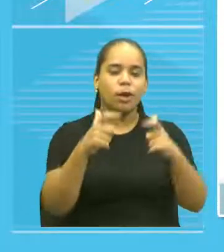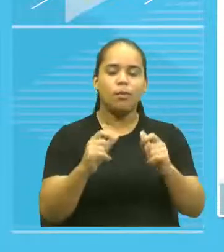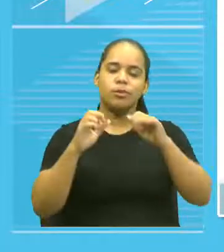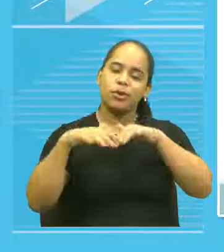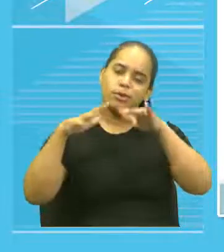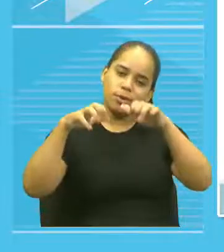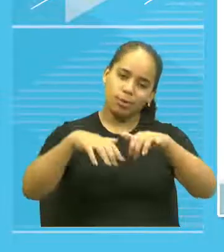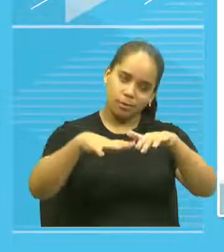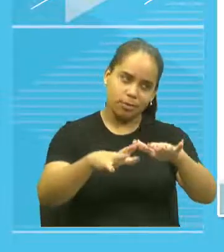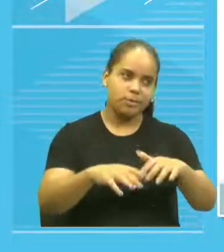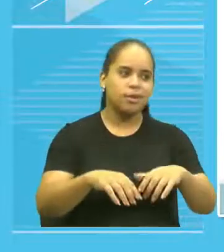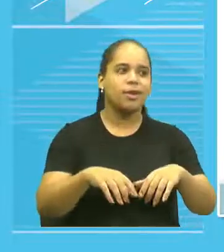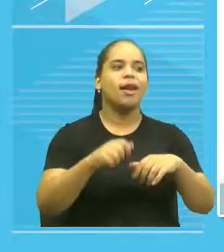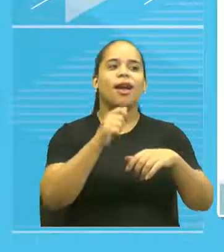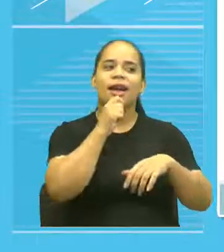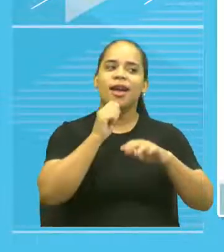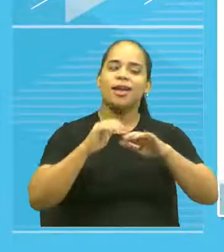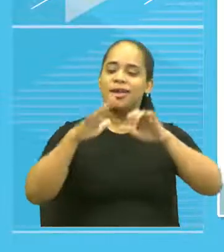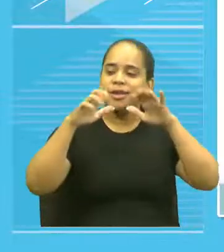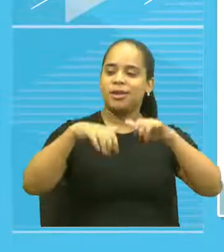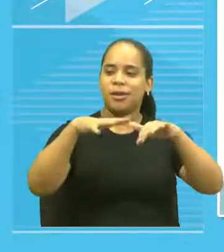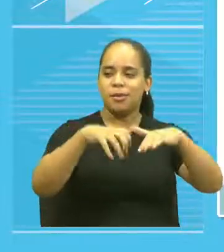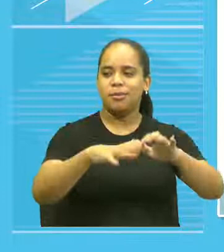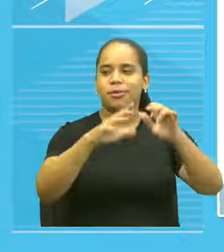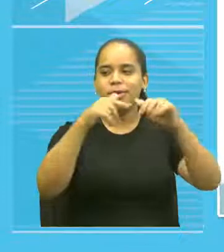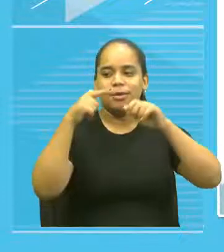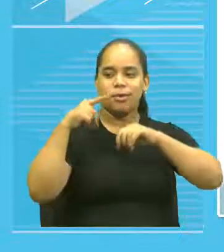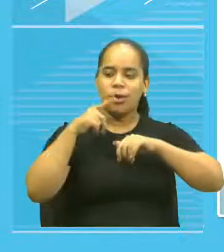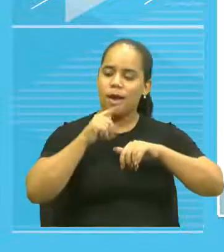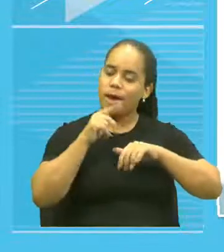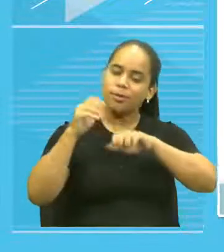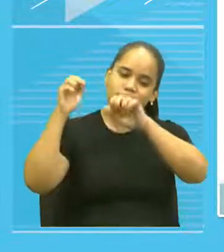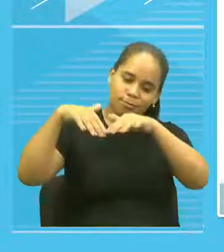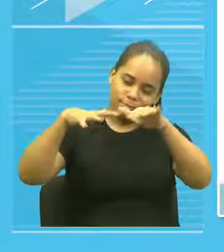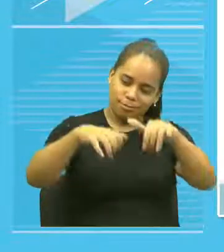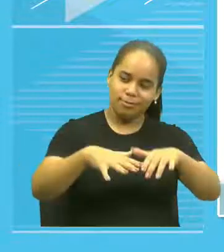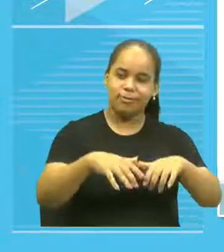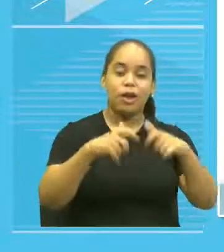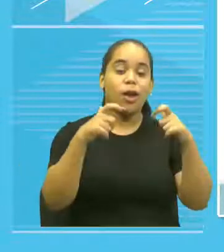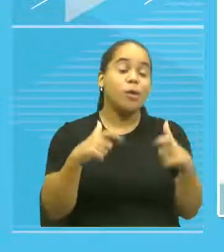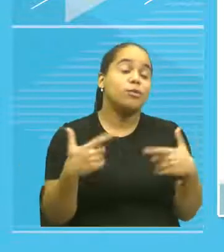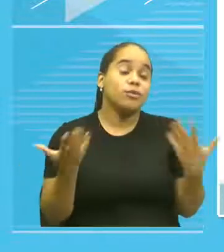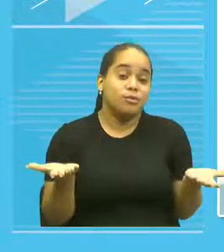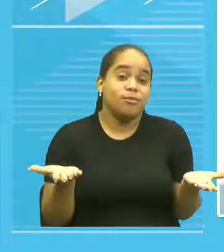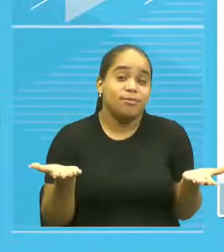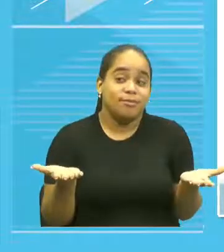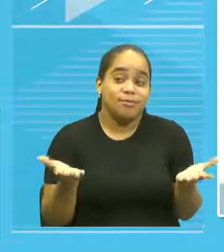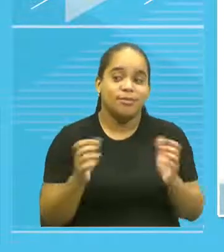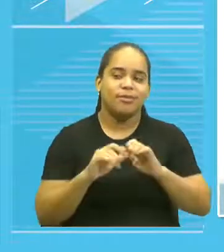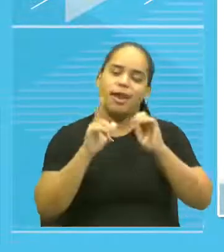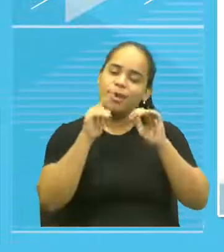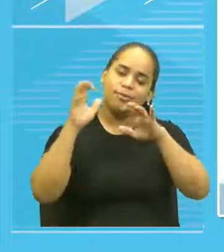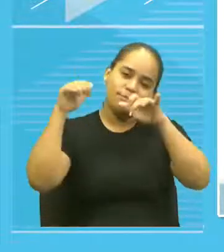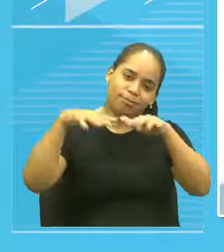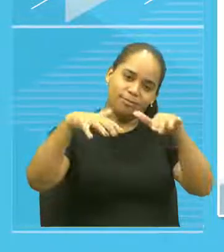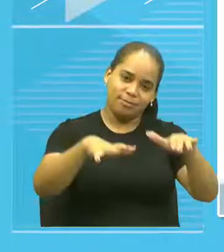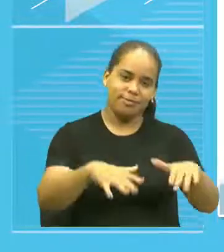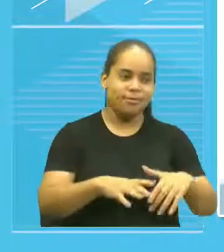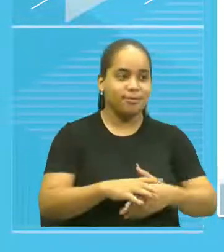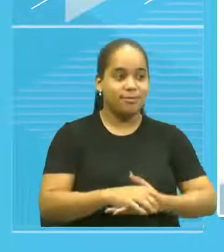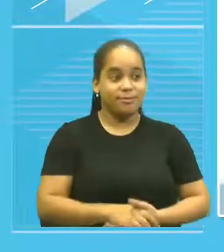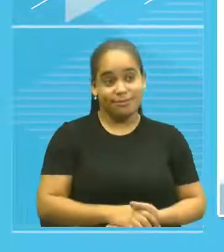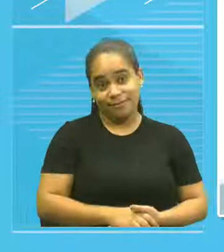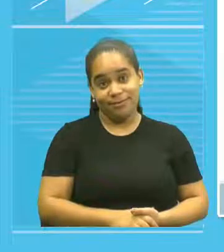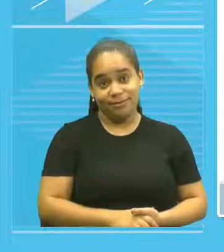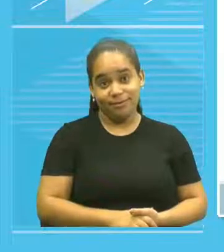a onda ainda ainda onda ainda anda aonde aonde a onda onda e É isso aí